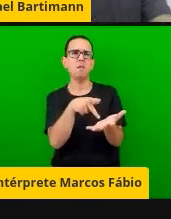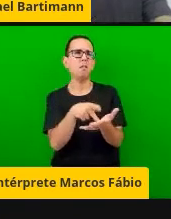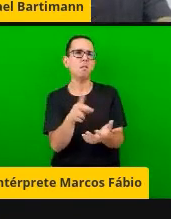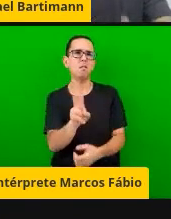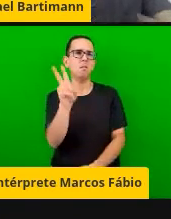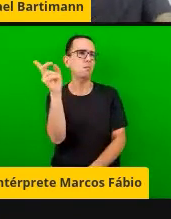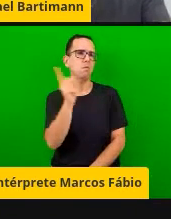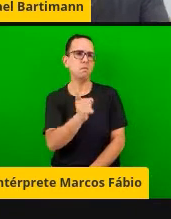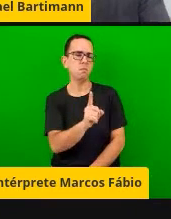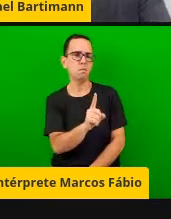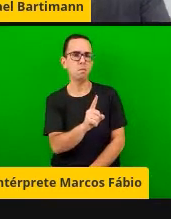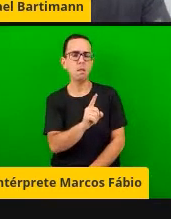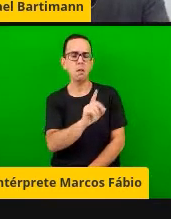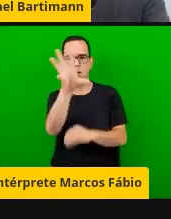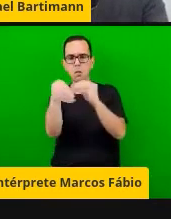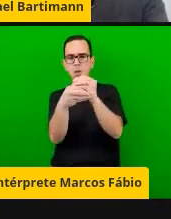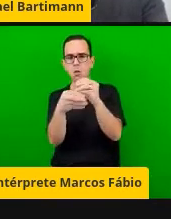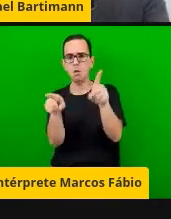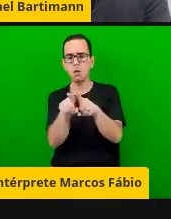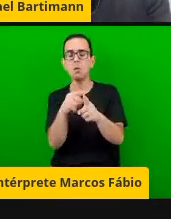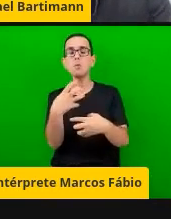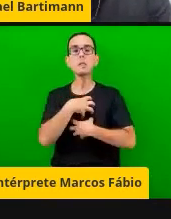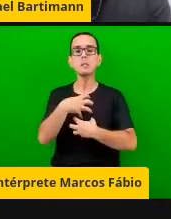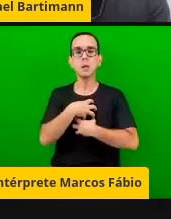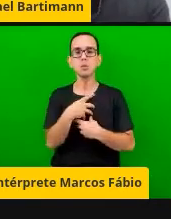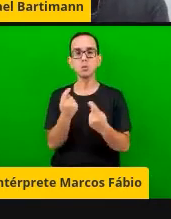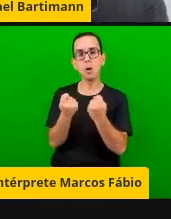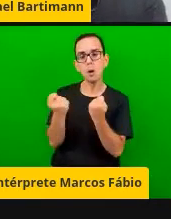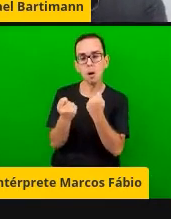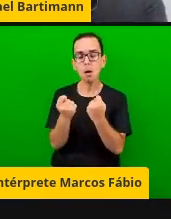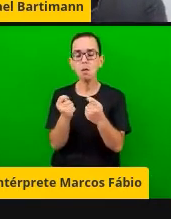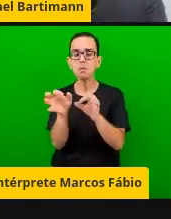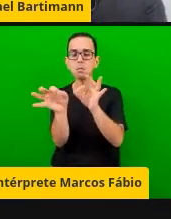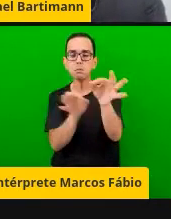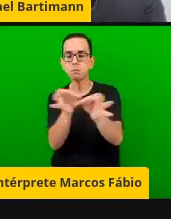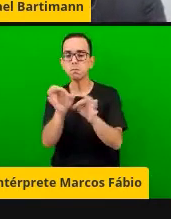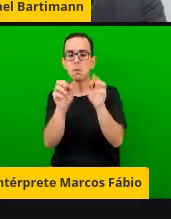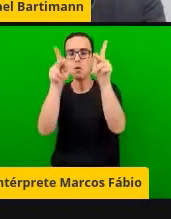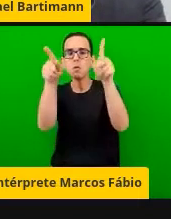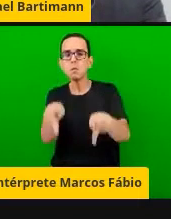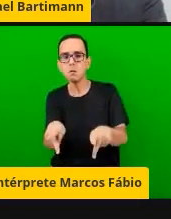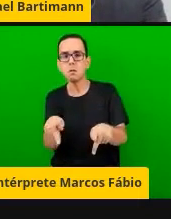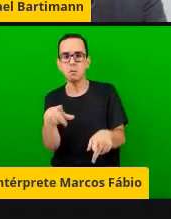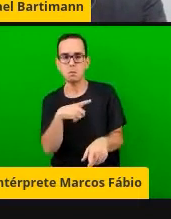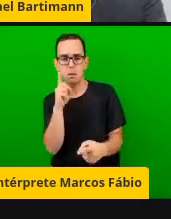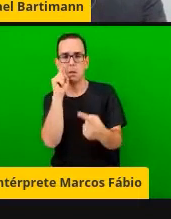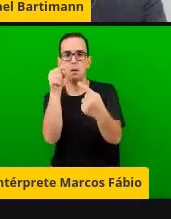de se constituir aí mais como uma forma de controle, de manipulação da população pelo Estado.